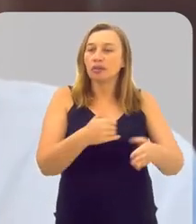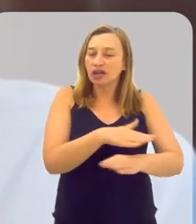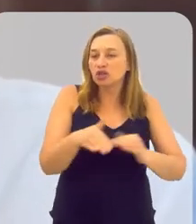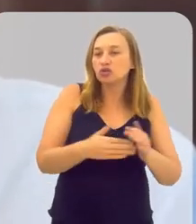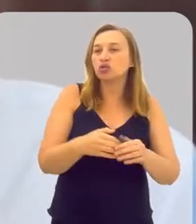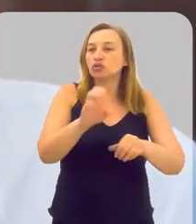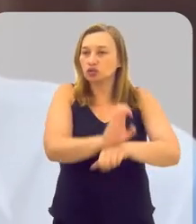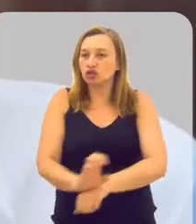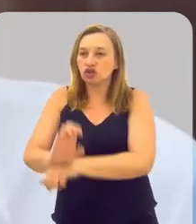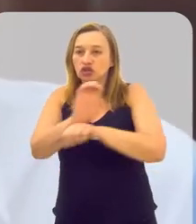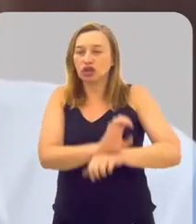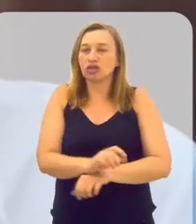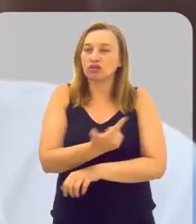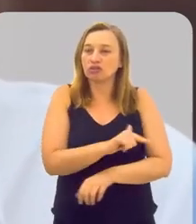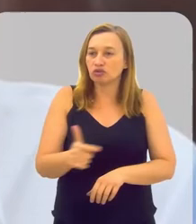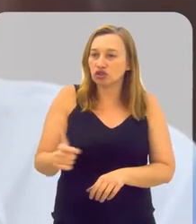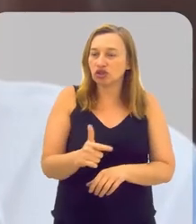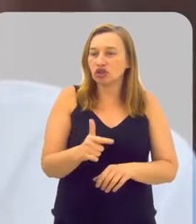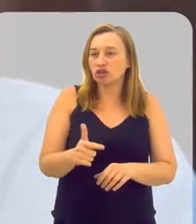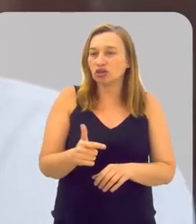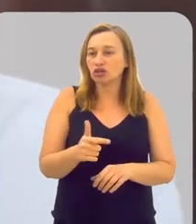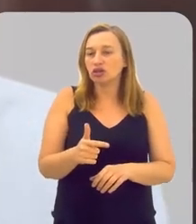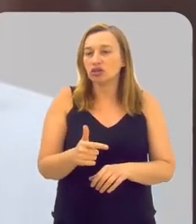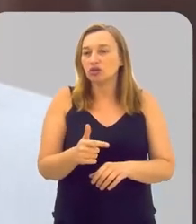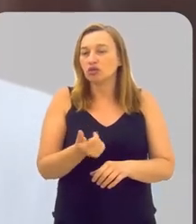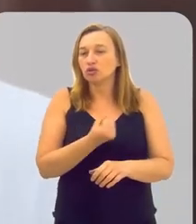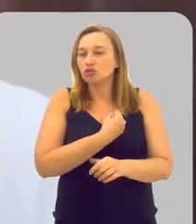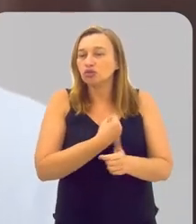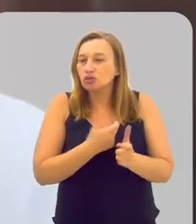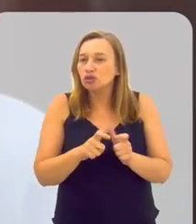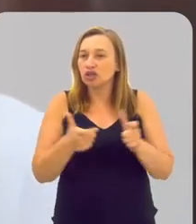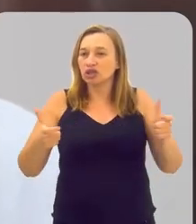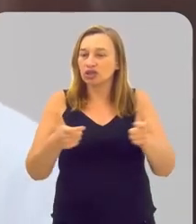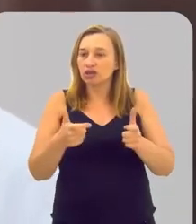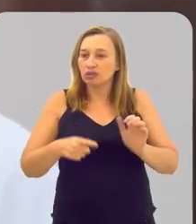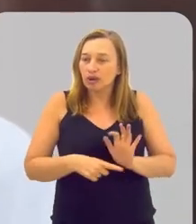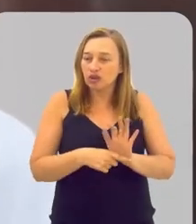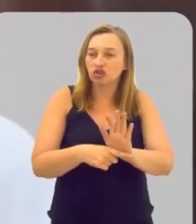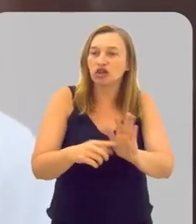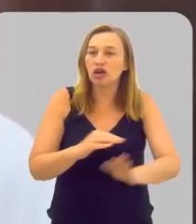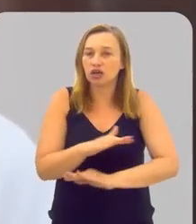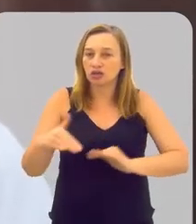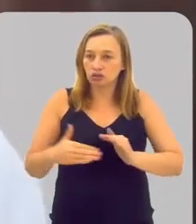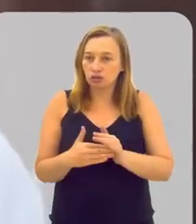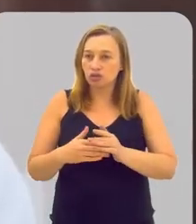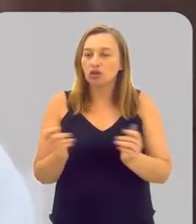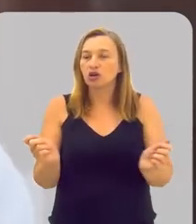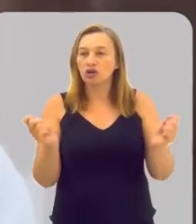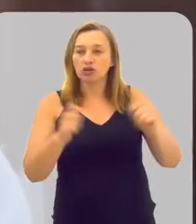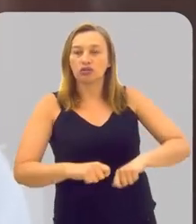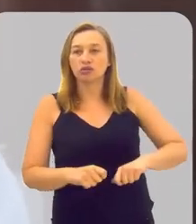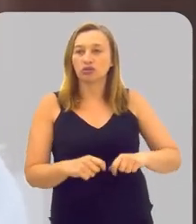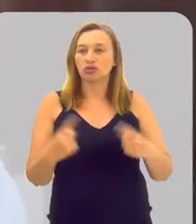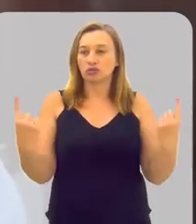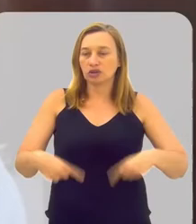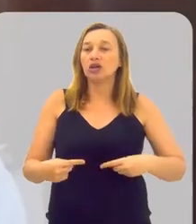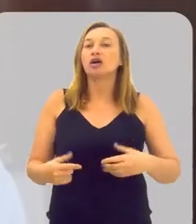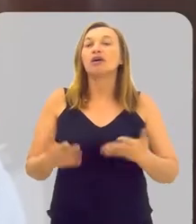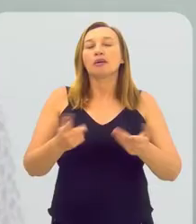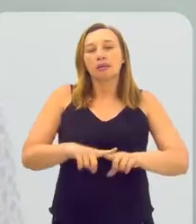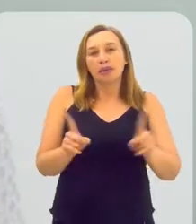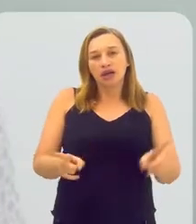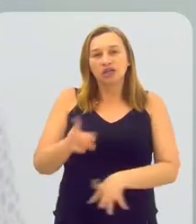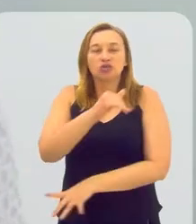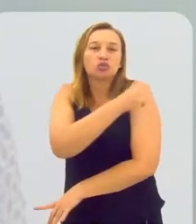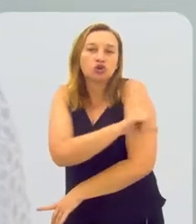todos os estados, porque não teria fornecedor suficiente para atender a demanda de todo mundo, né, em termos iguais de competição. Mas